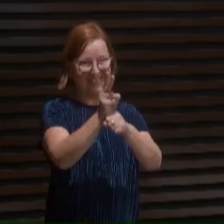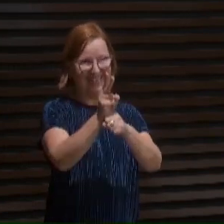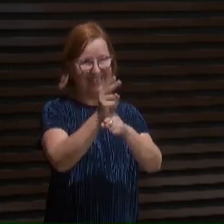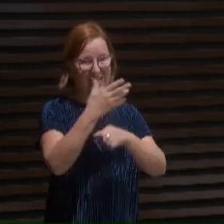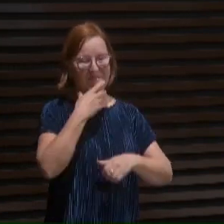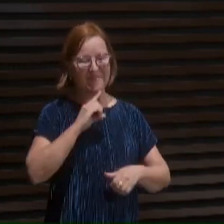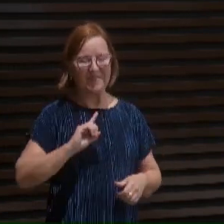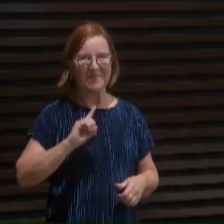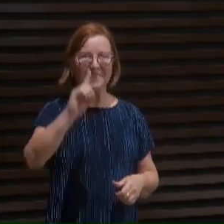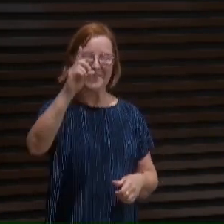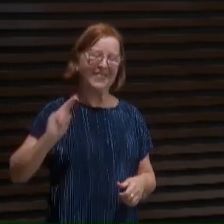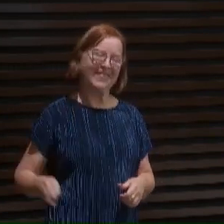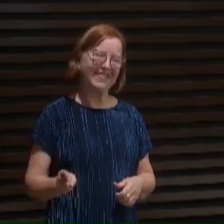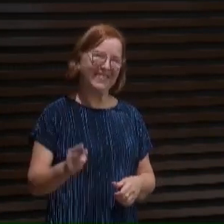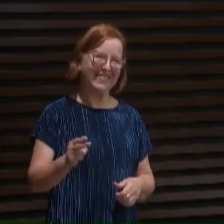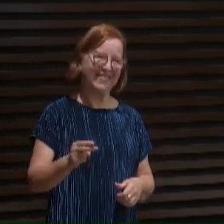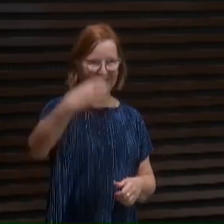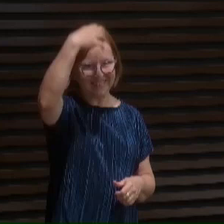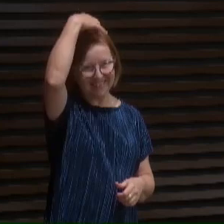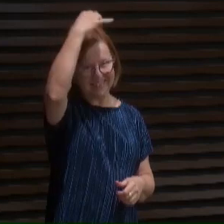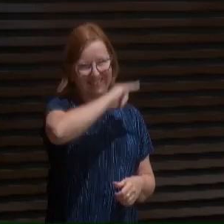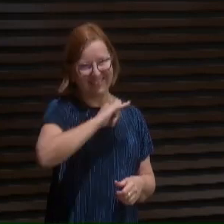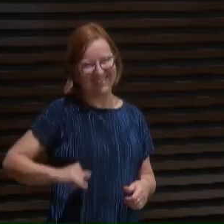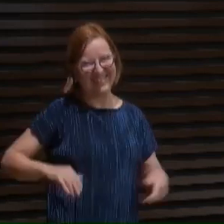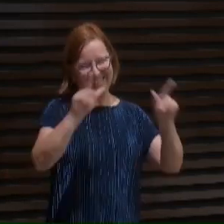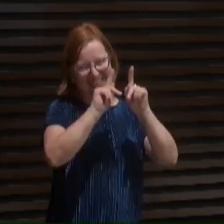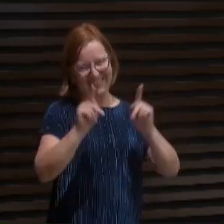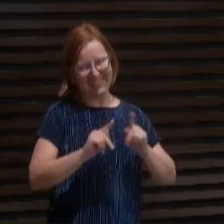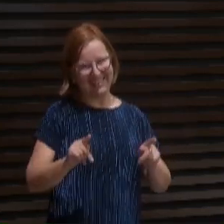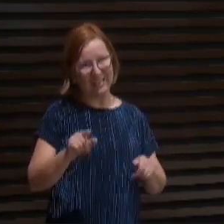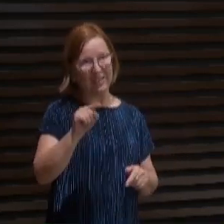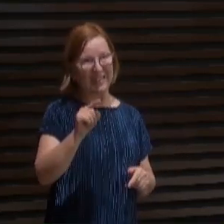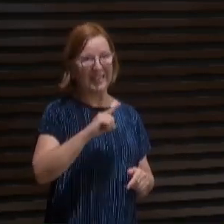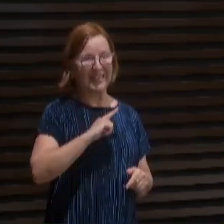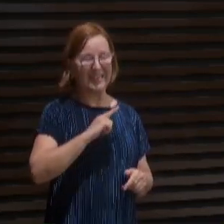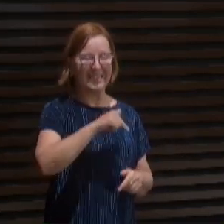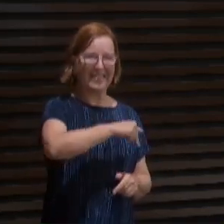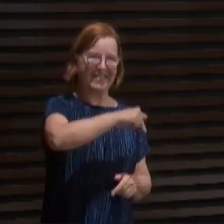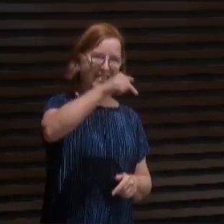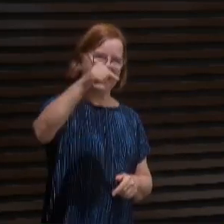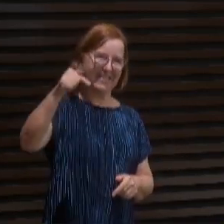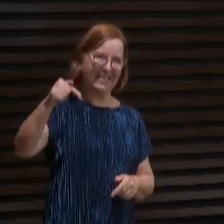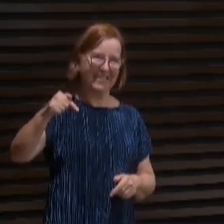o Pai da eternidade, o Príncipe da paz. Que vocês tenham uma semana